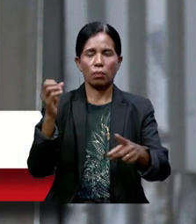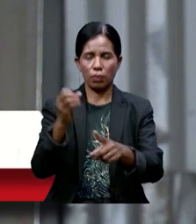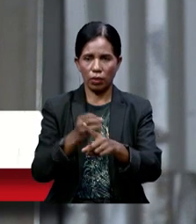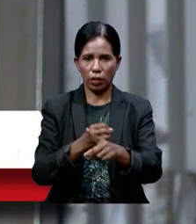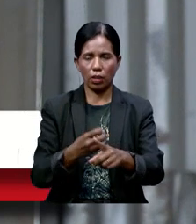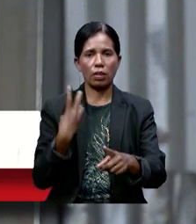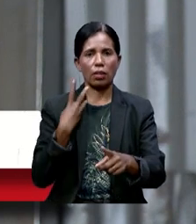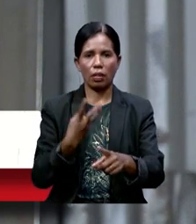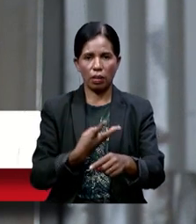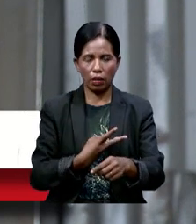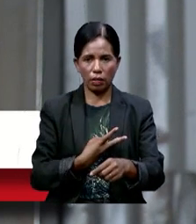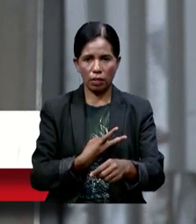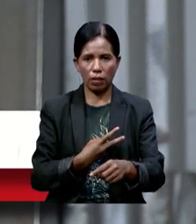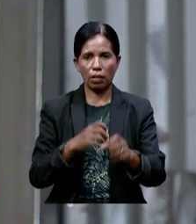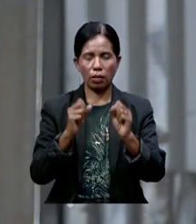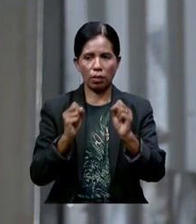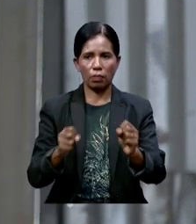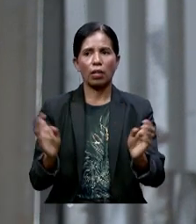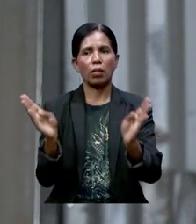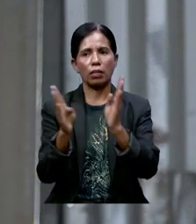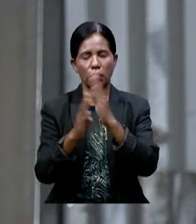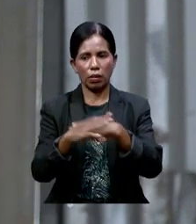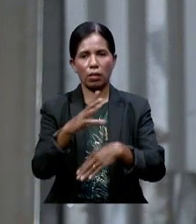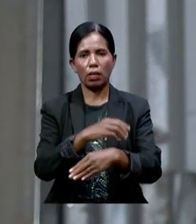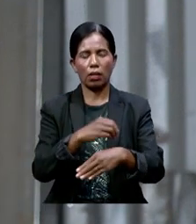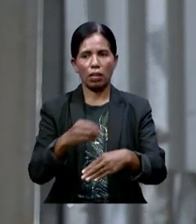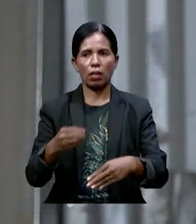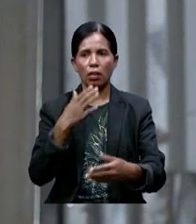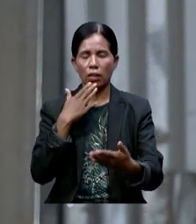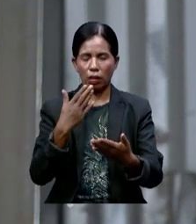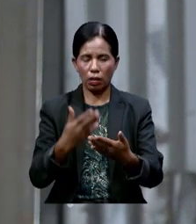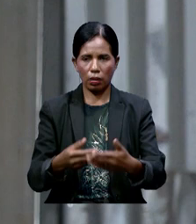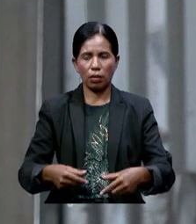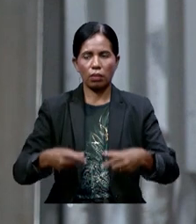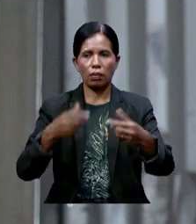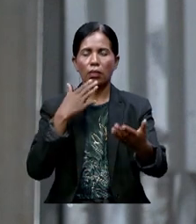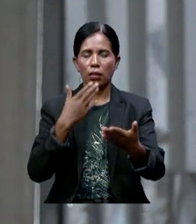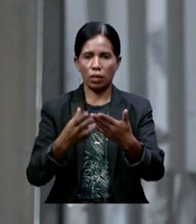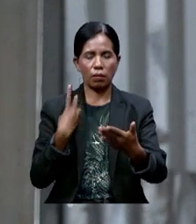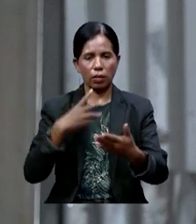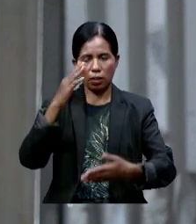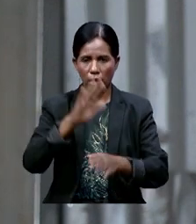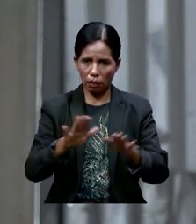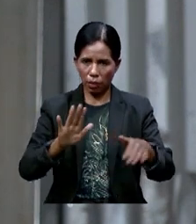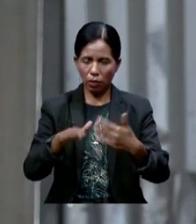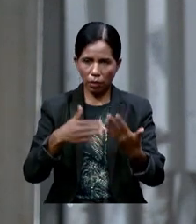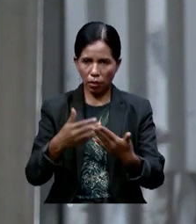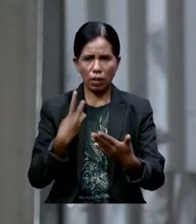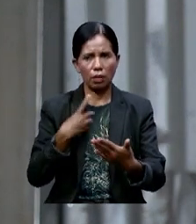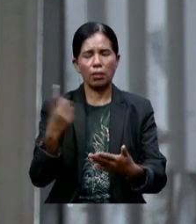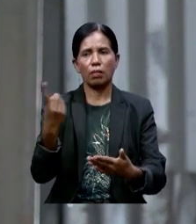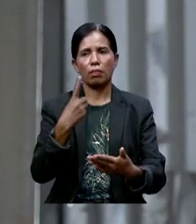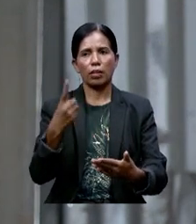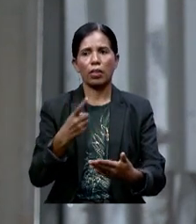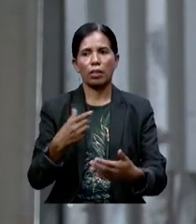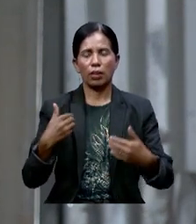amne EBC de dezembro para atu sai projeto piloto ida de bem que bele famos benefício ba itena wan sira durante na am sempre halai e